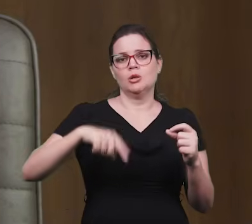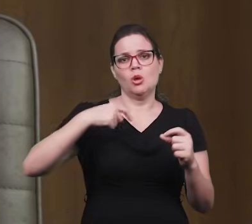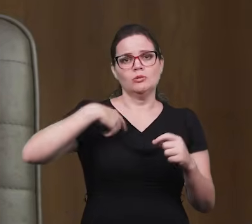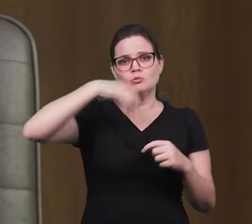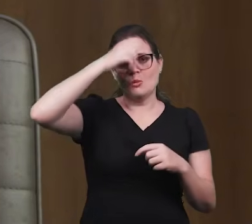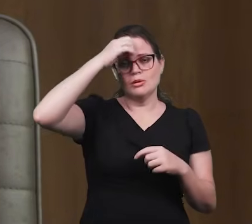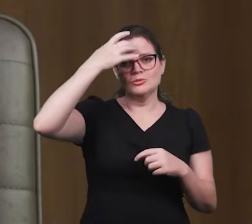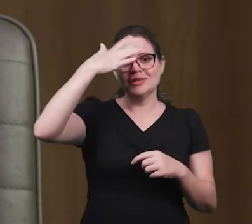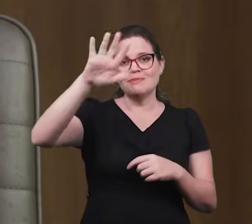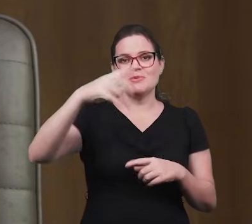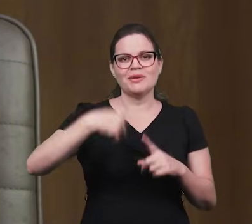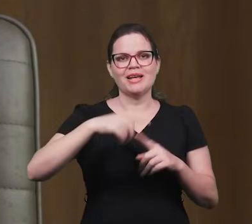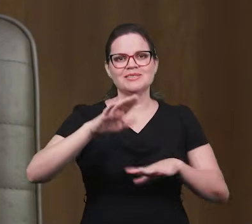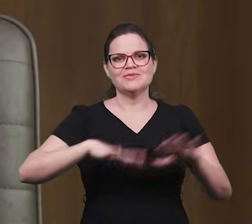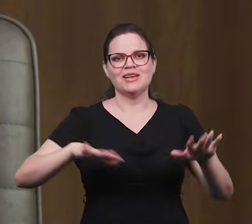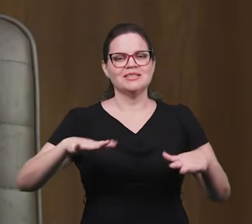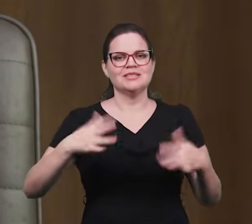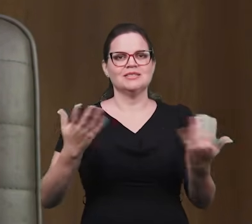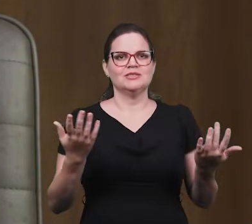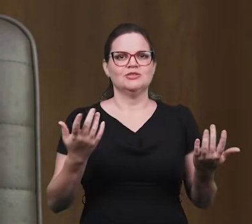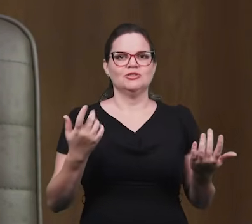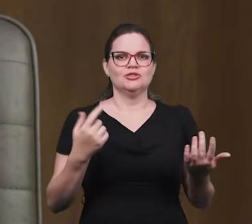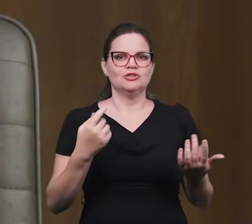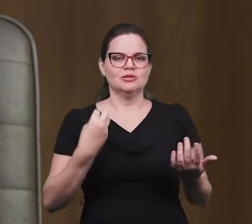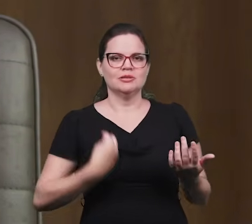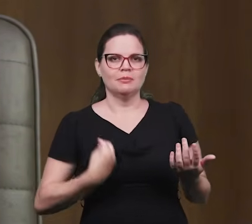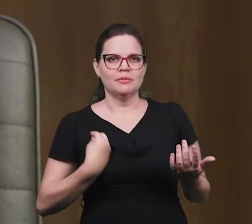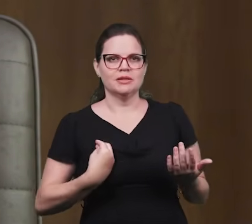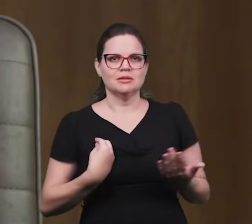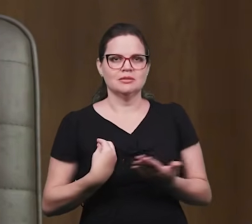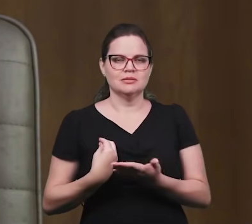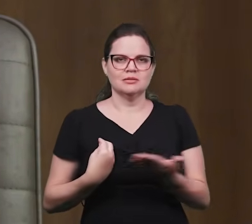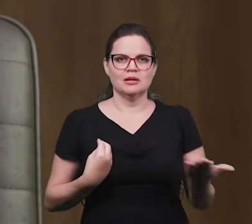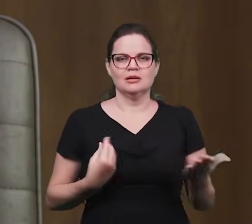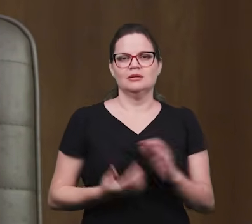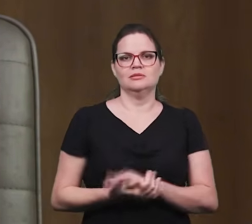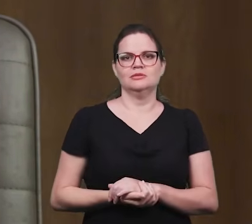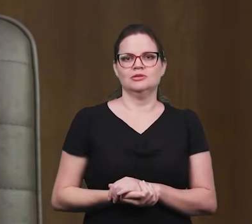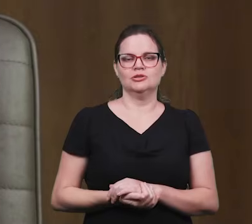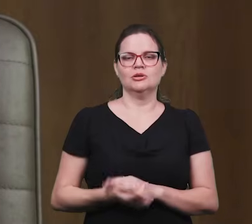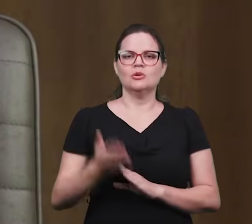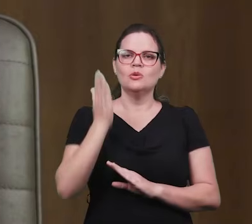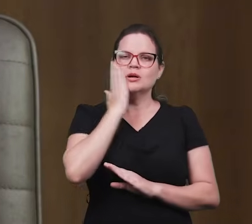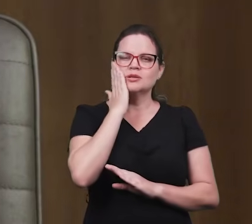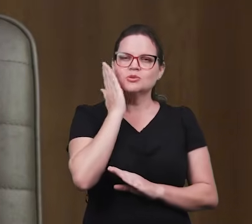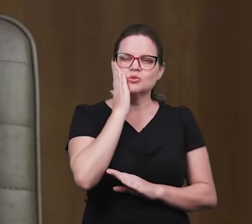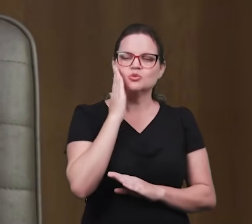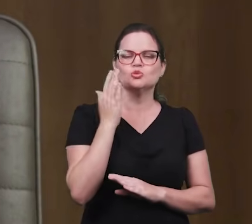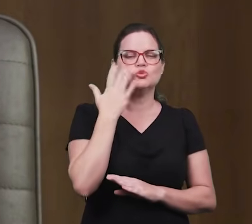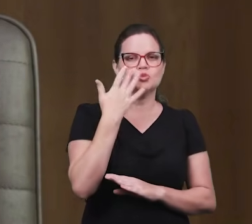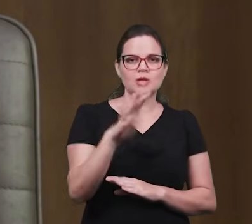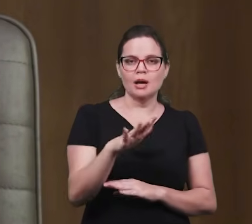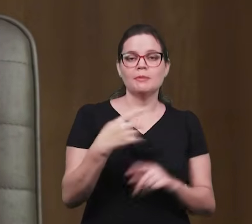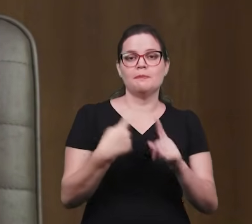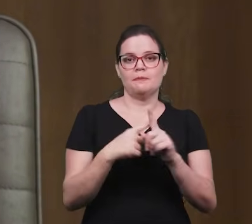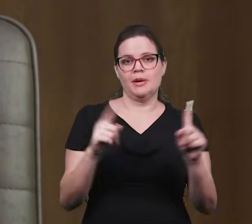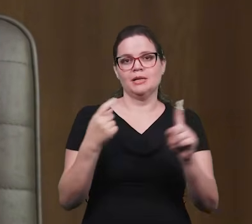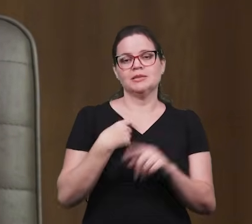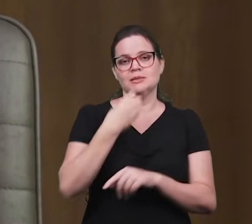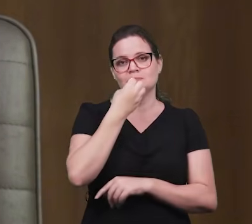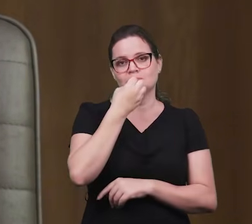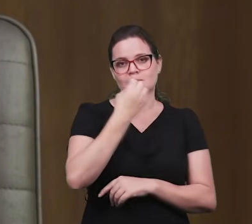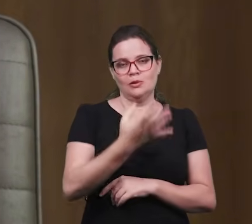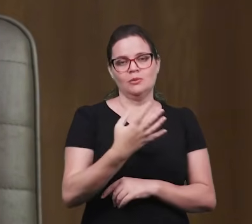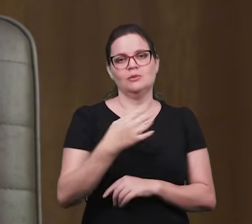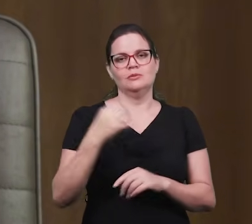às vezes, por falta, às vezes, até mesmo de estar ali, alinhado ali com o assunto, não sabe. E é bom,